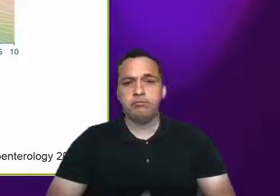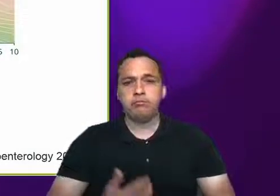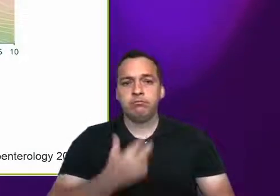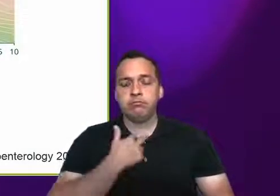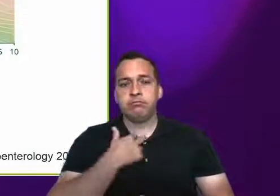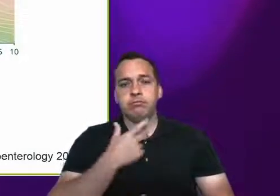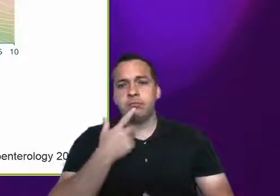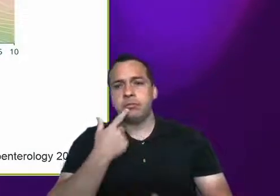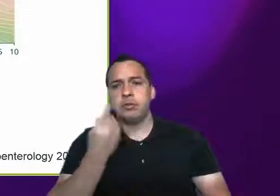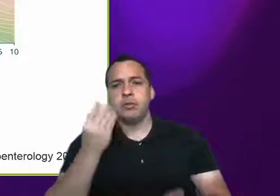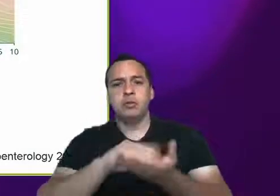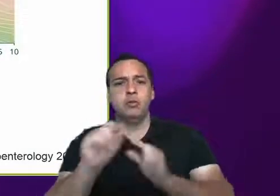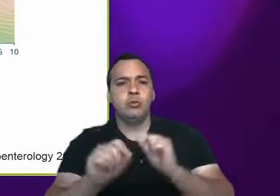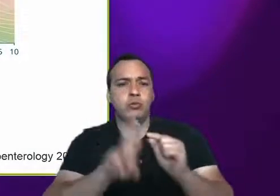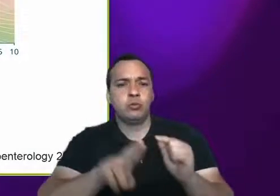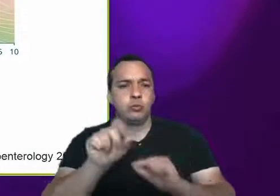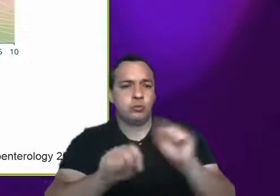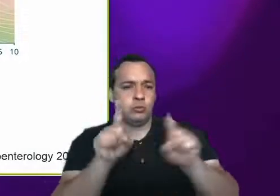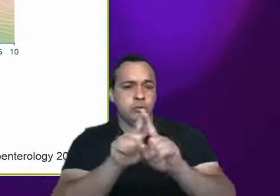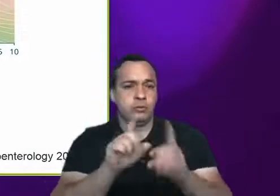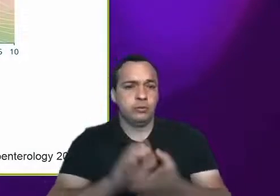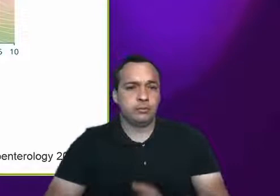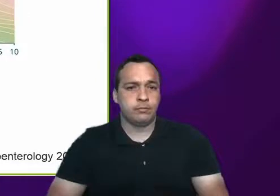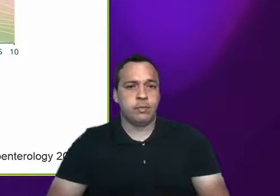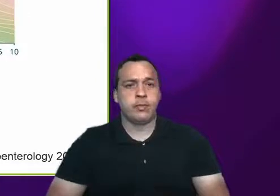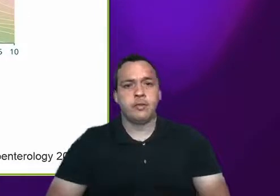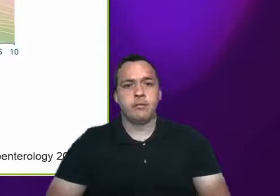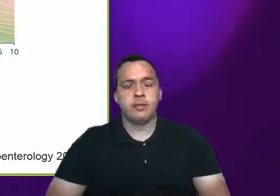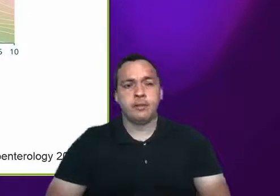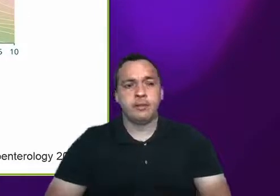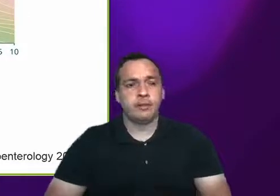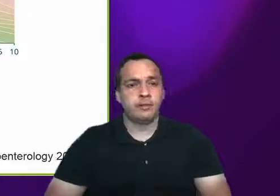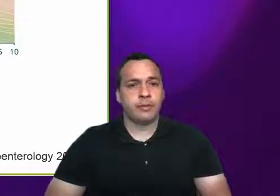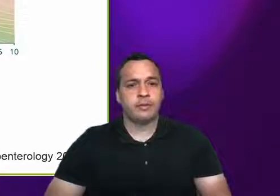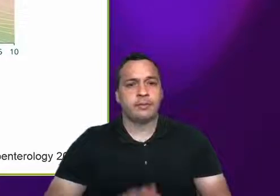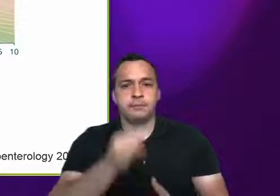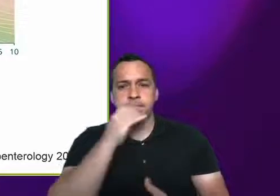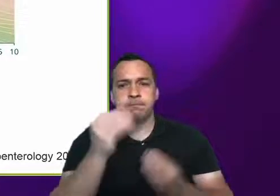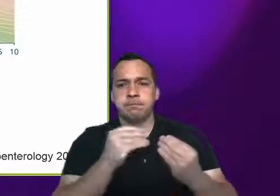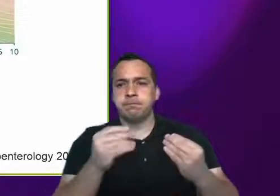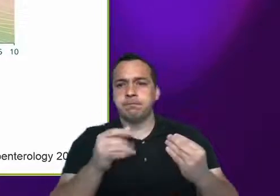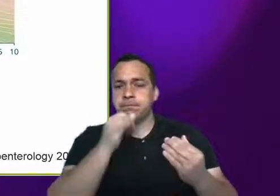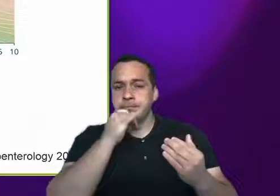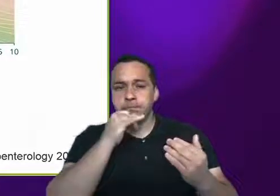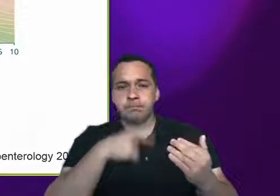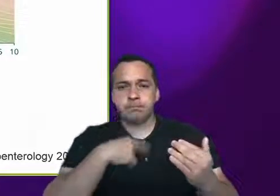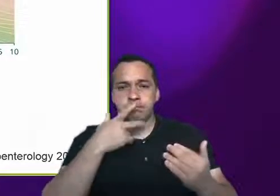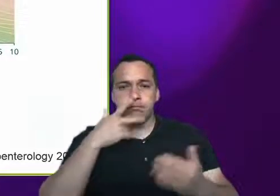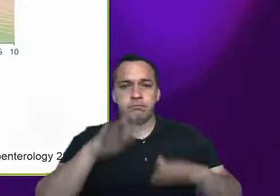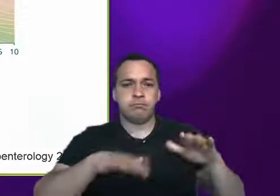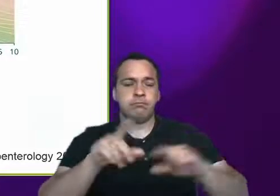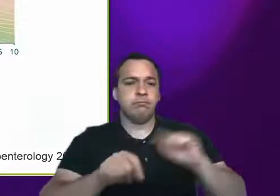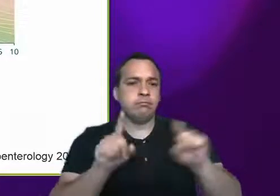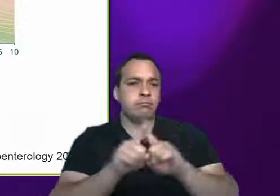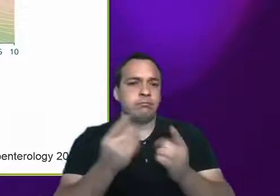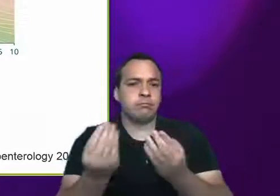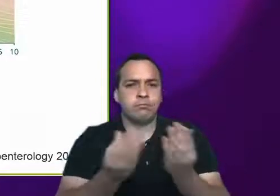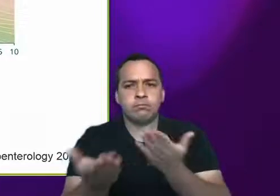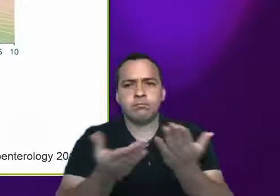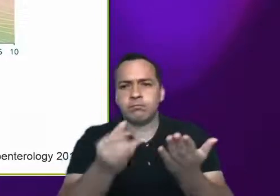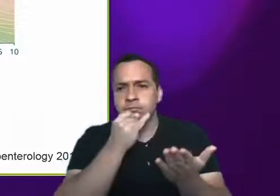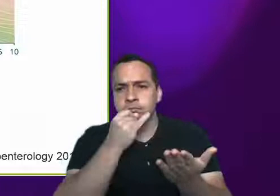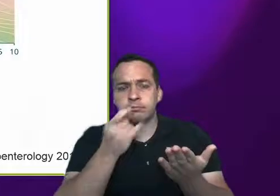podem considerar e utilizar na internet, onde